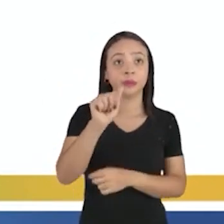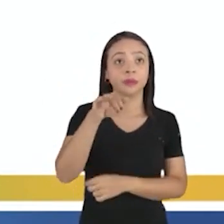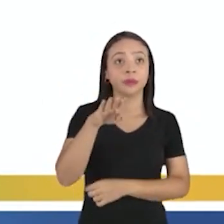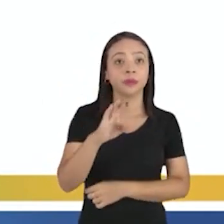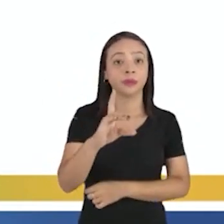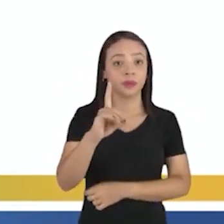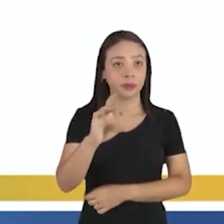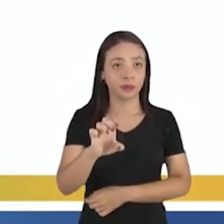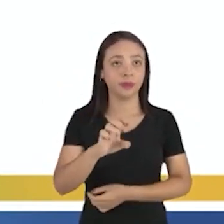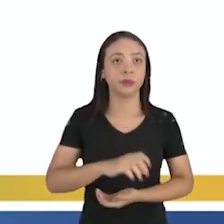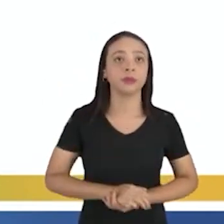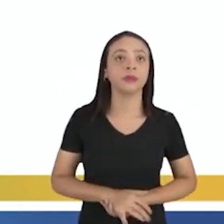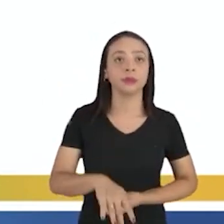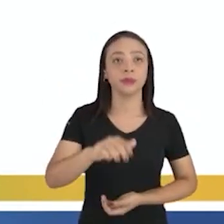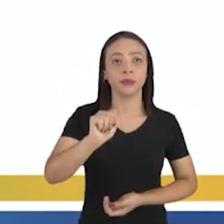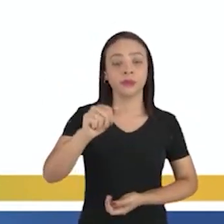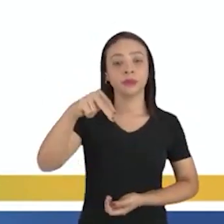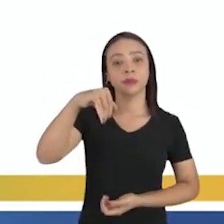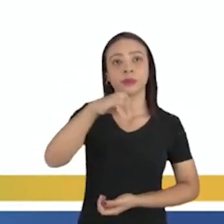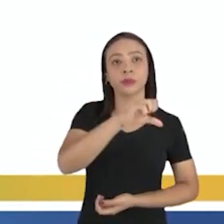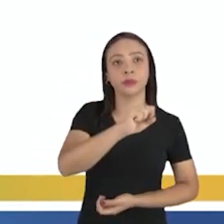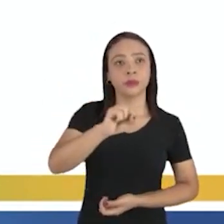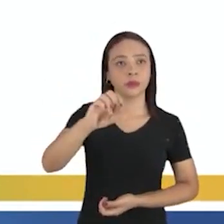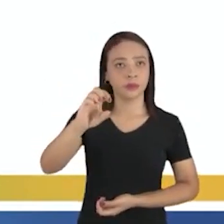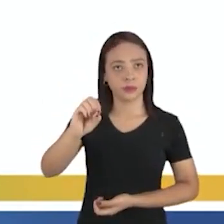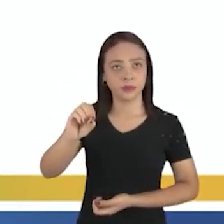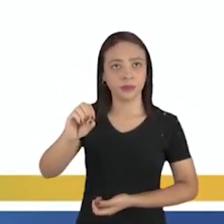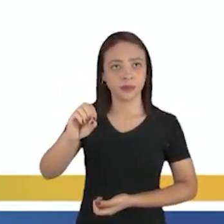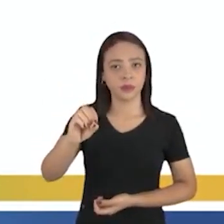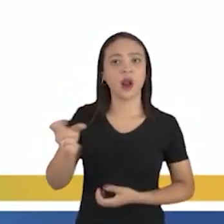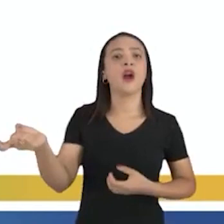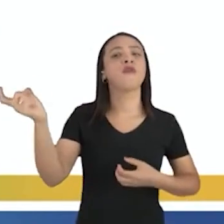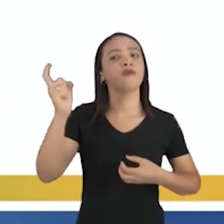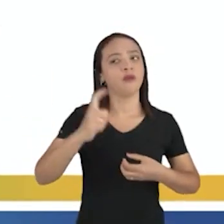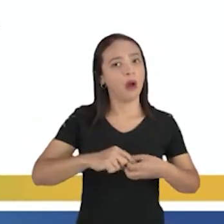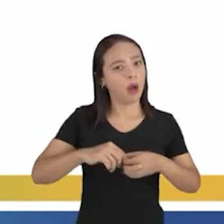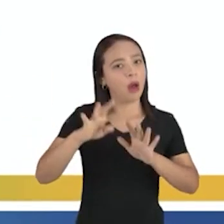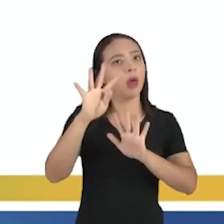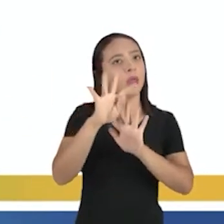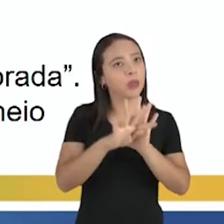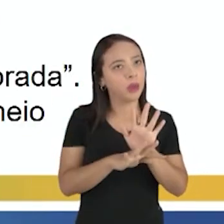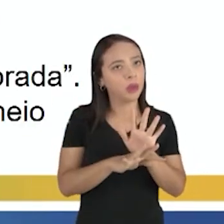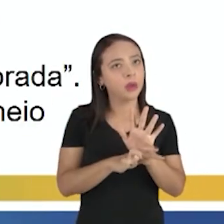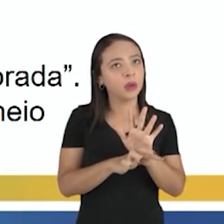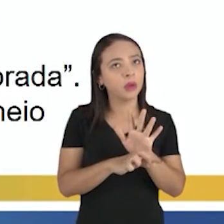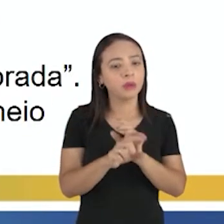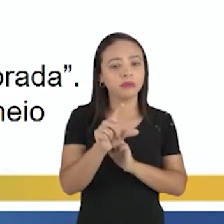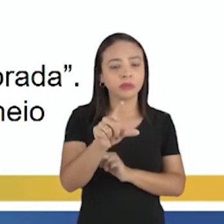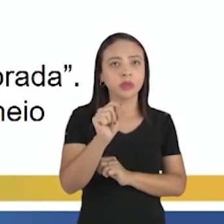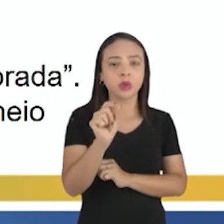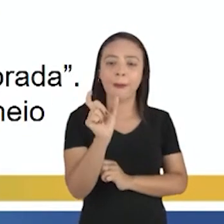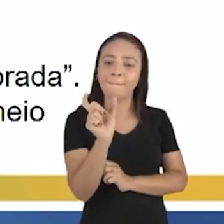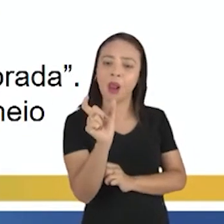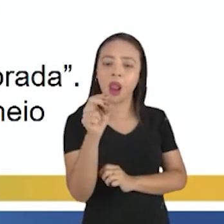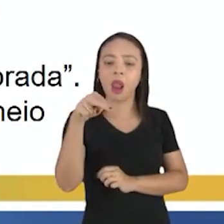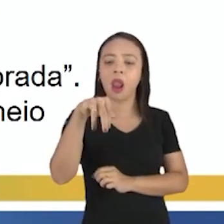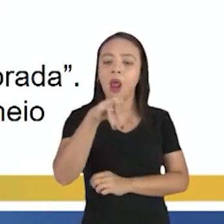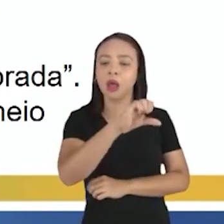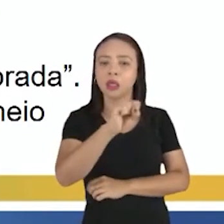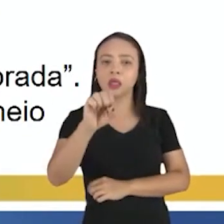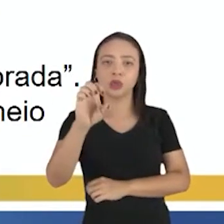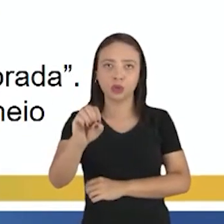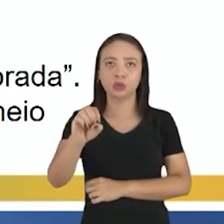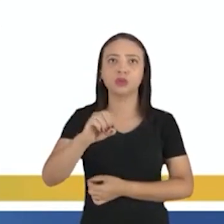alternativa por alternativa. Nisso. Aí você volta lá no seu texto e grifa onde está nisso,